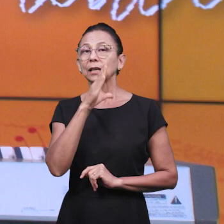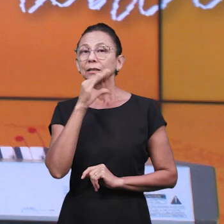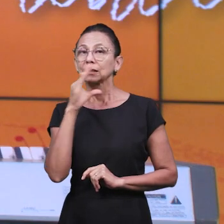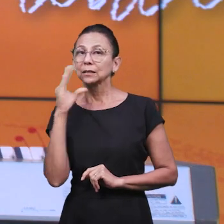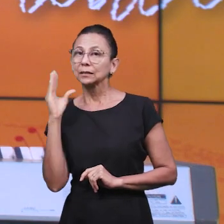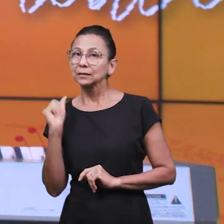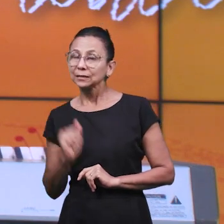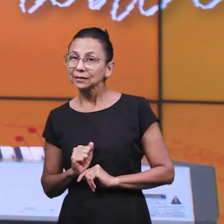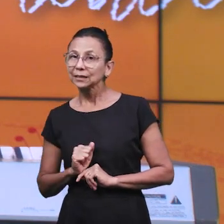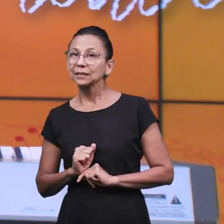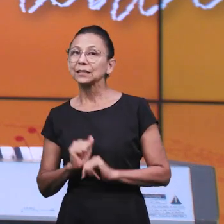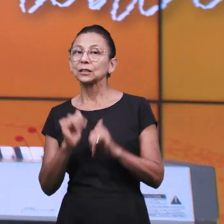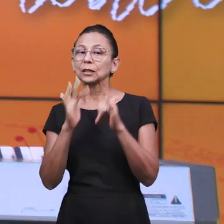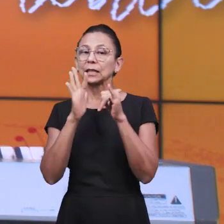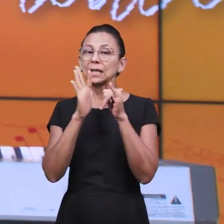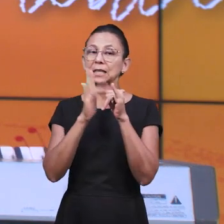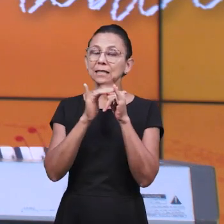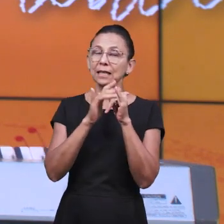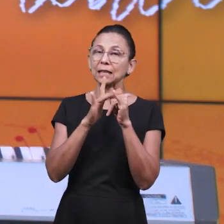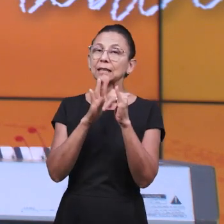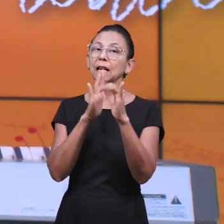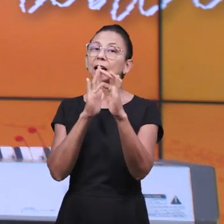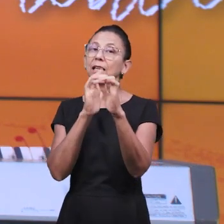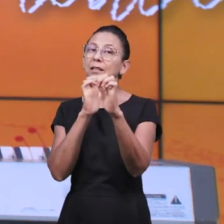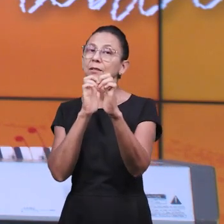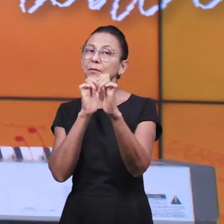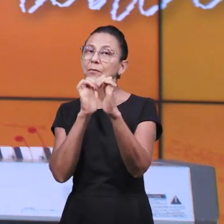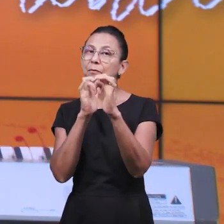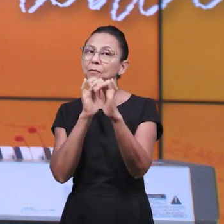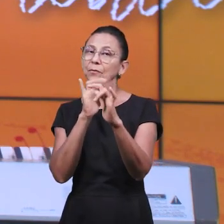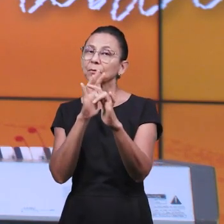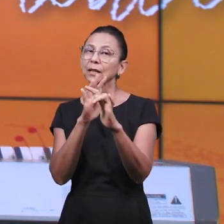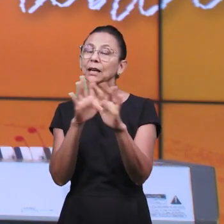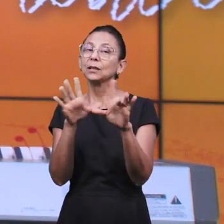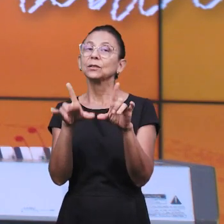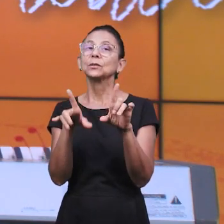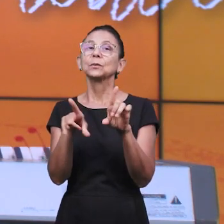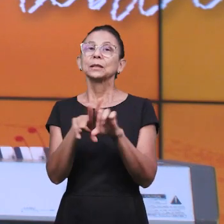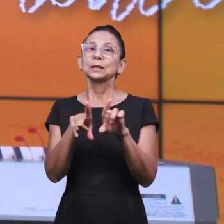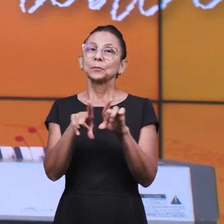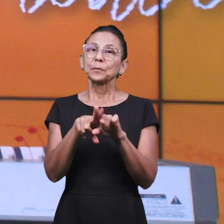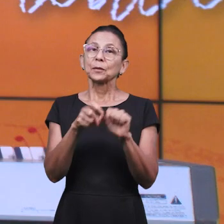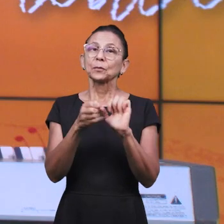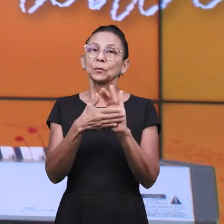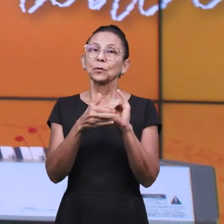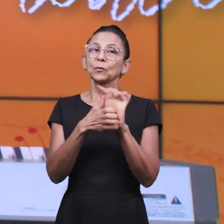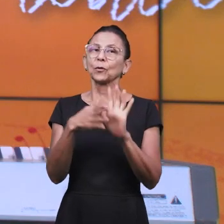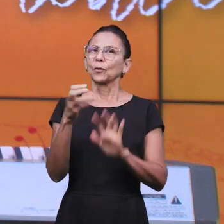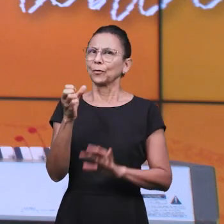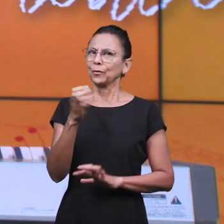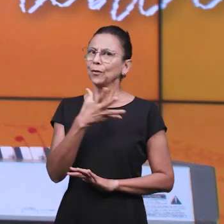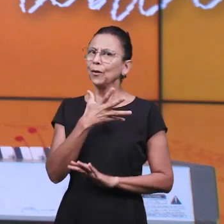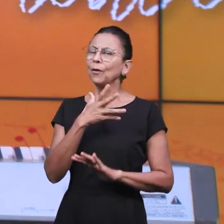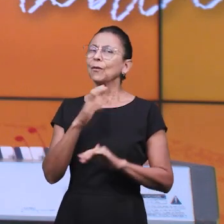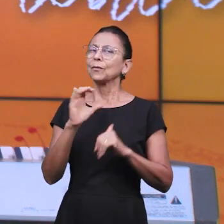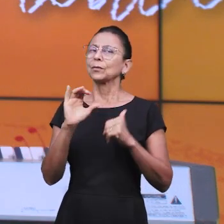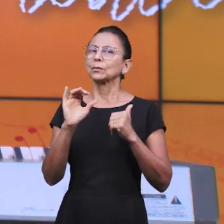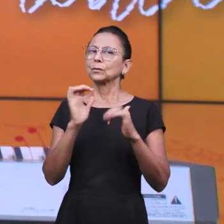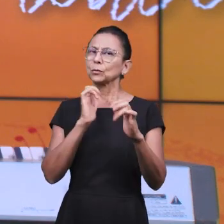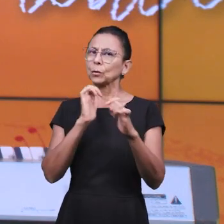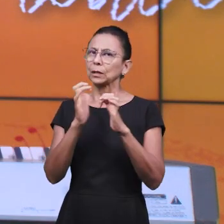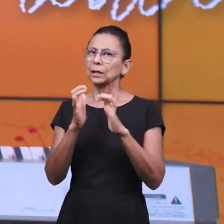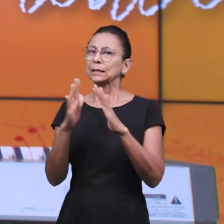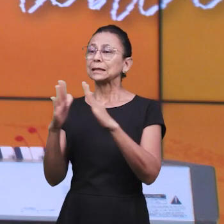tocam flauta e escaleta que já estão tocando um hino novo na igreja. Que bênção, não é